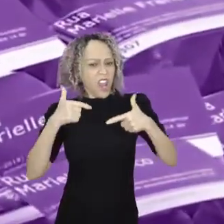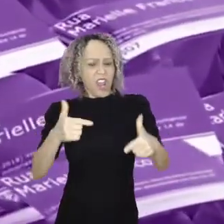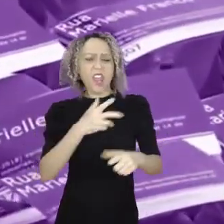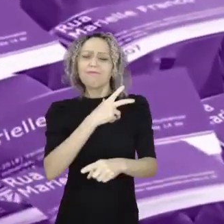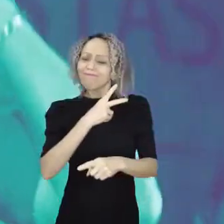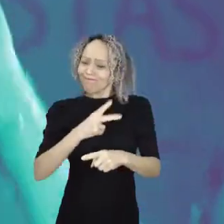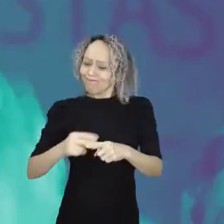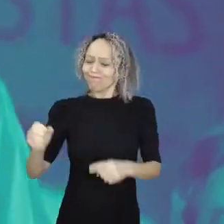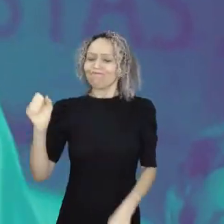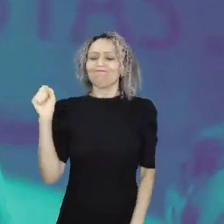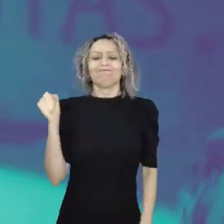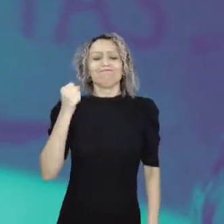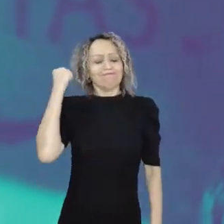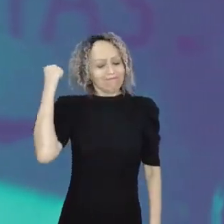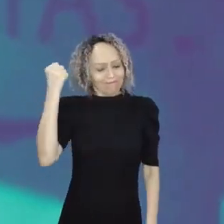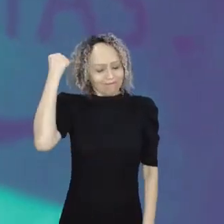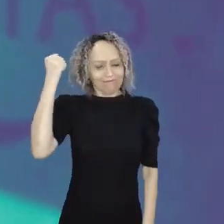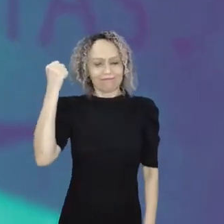acontecer.